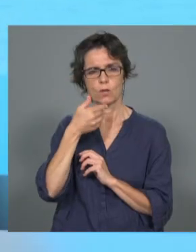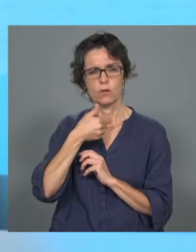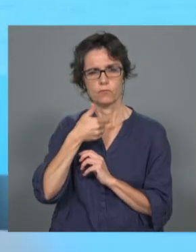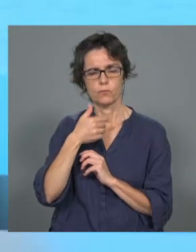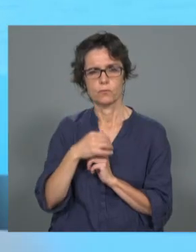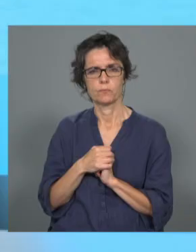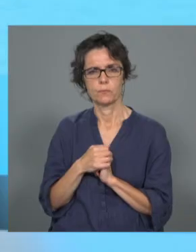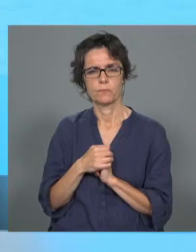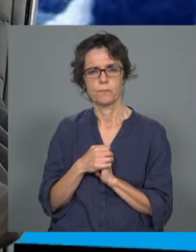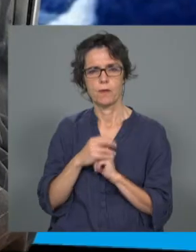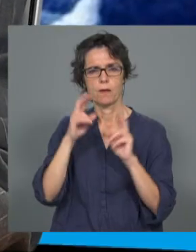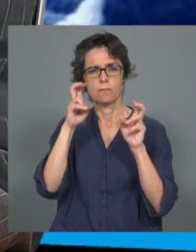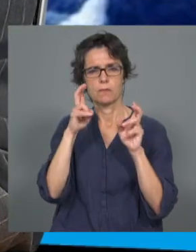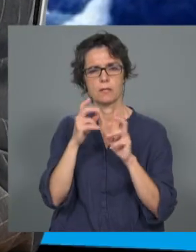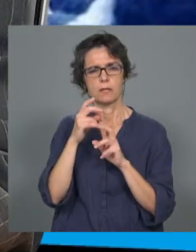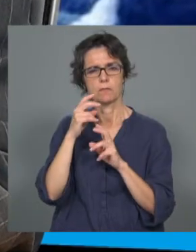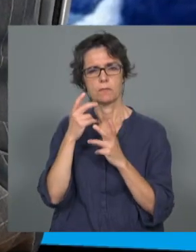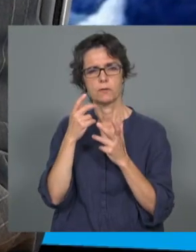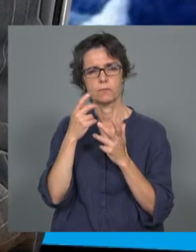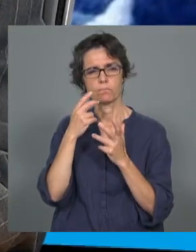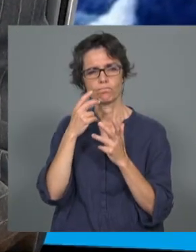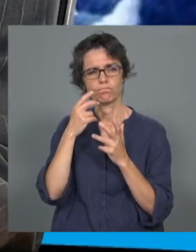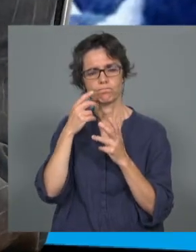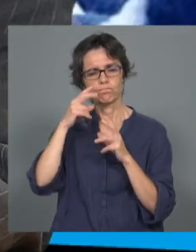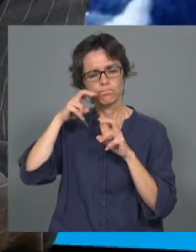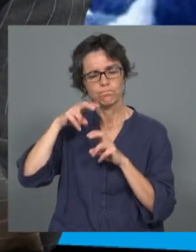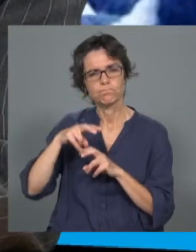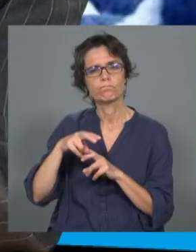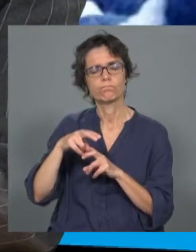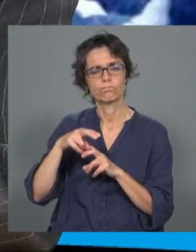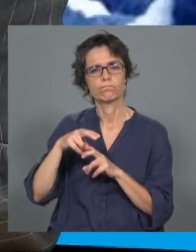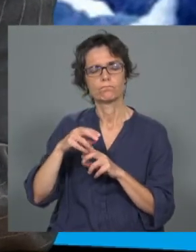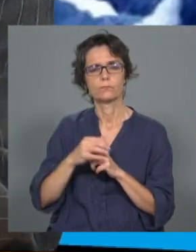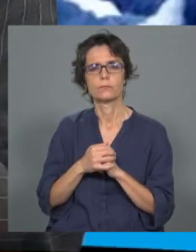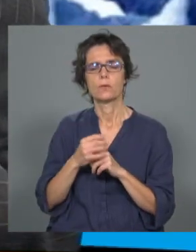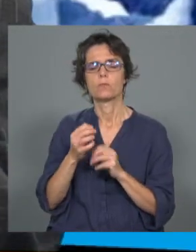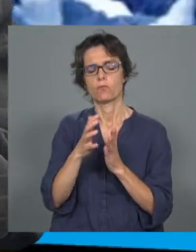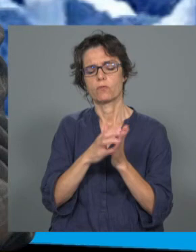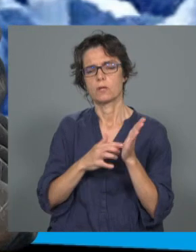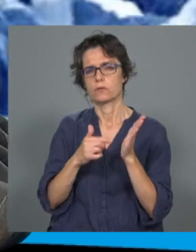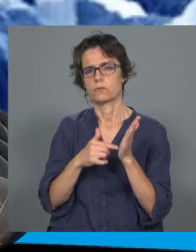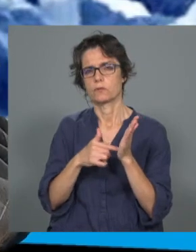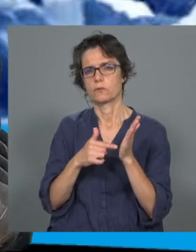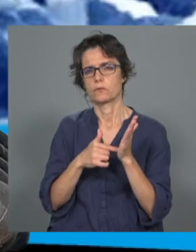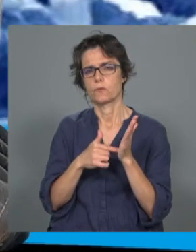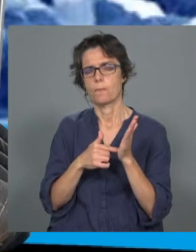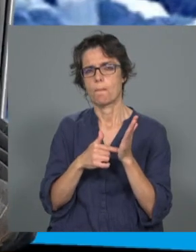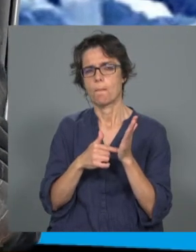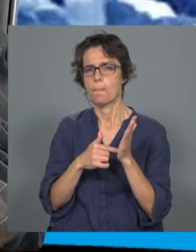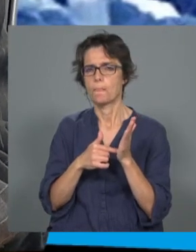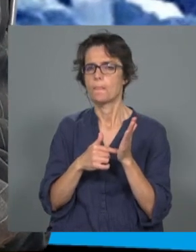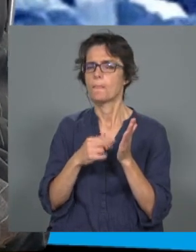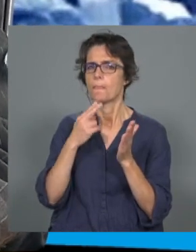temas muito localizados, muito situados. Eu acho que este texto de São Lucas é um texto